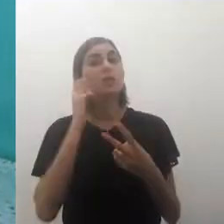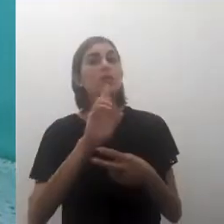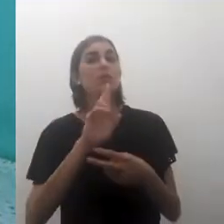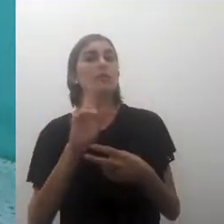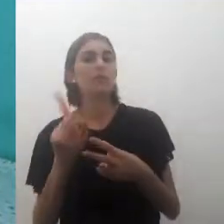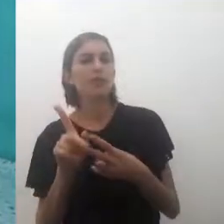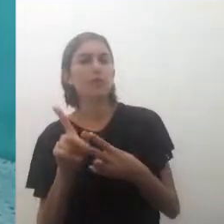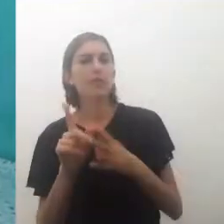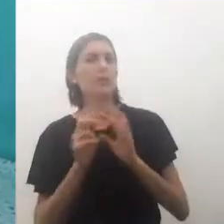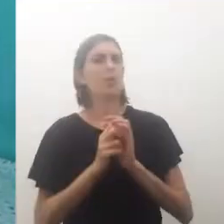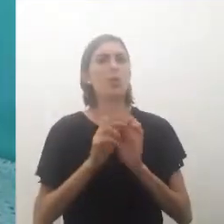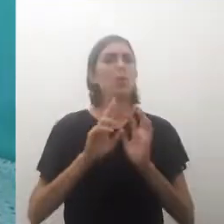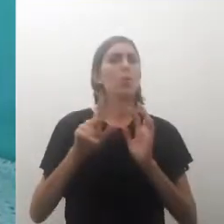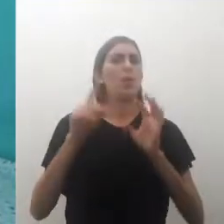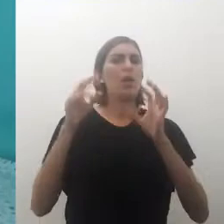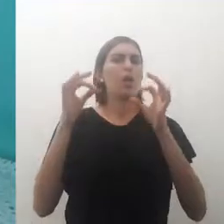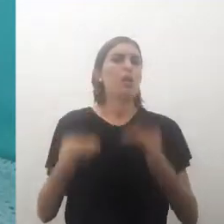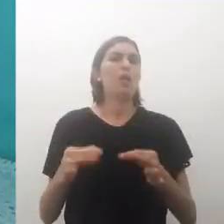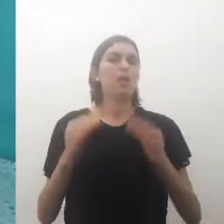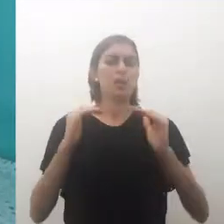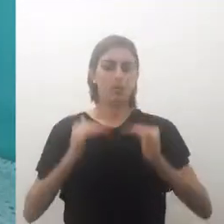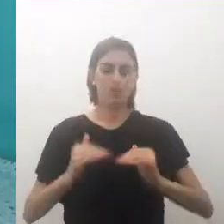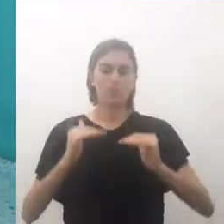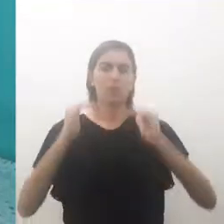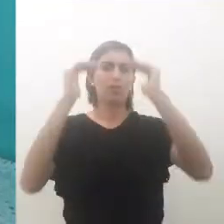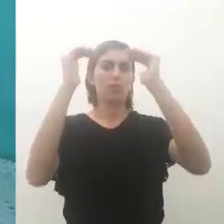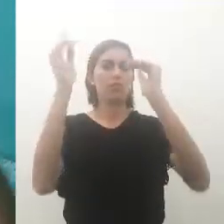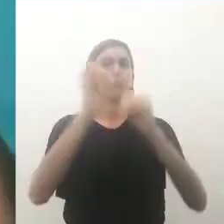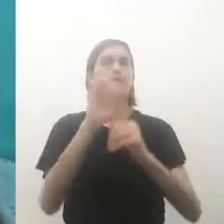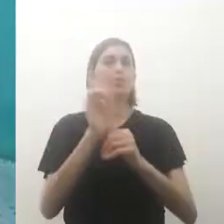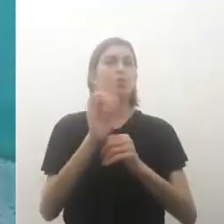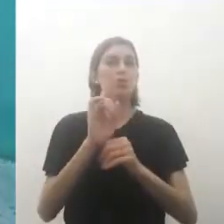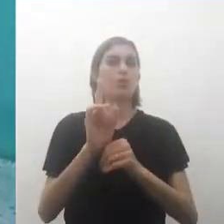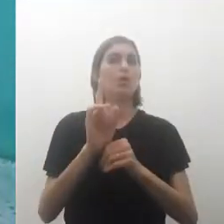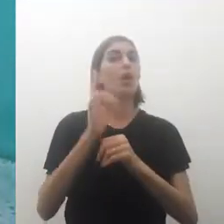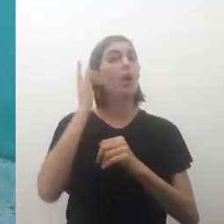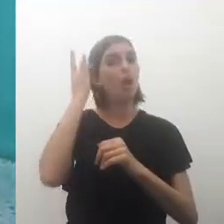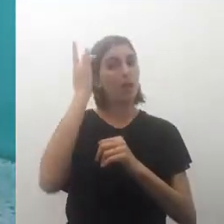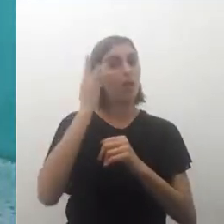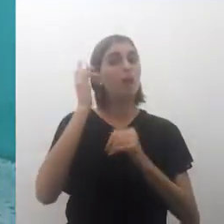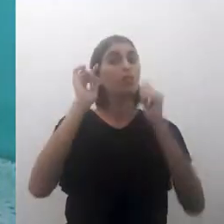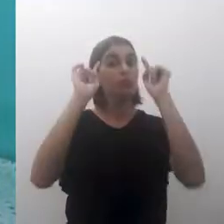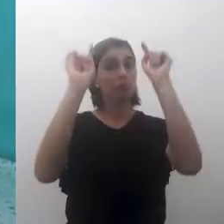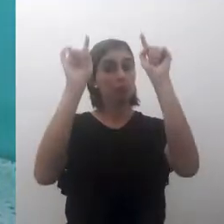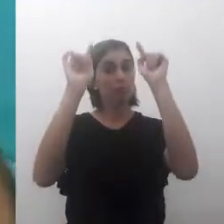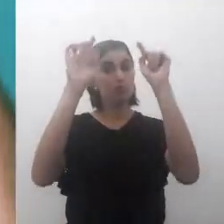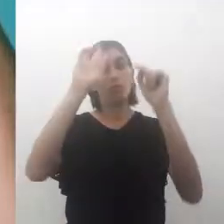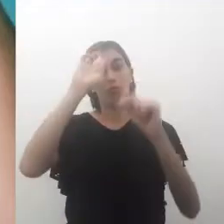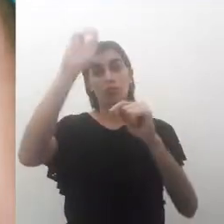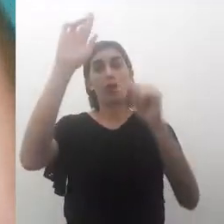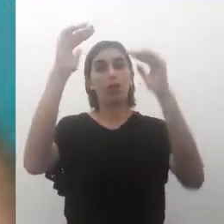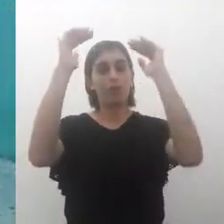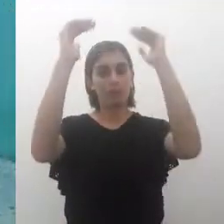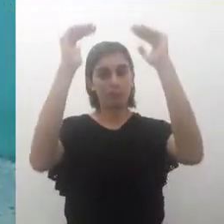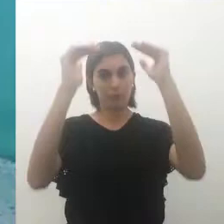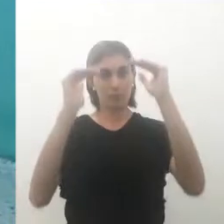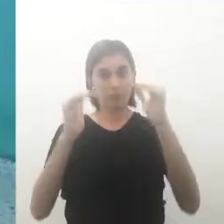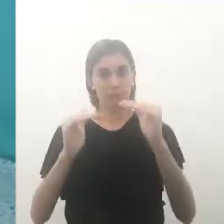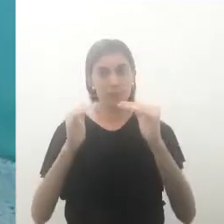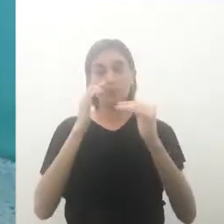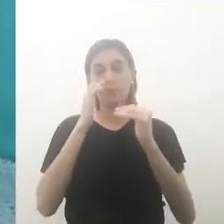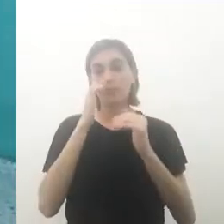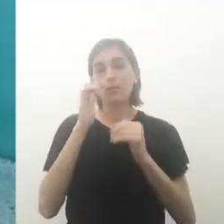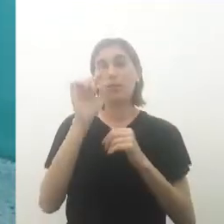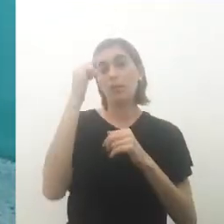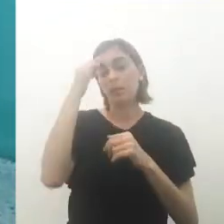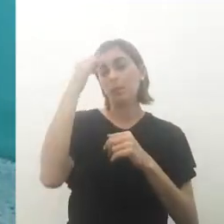ele pensou diferente de Taylor e disse, não é exatamente de baixo para cima. Suponho que seja de cima para baixo. E